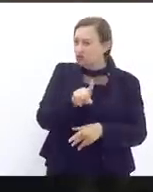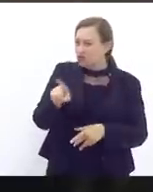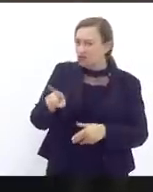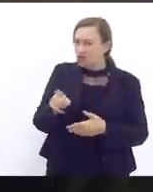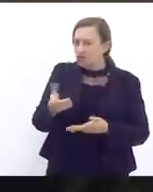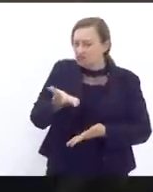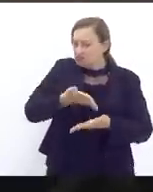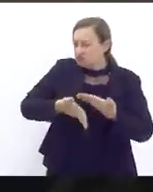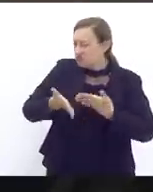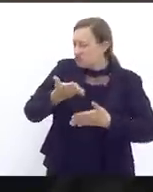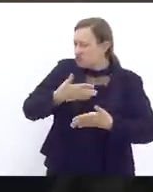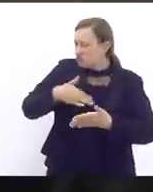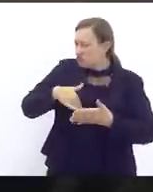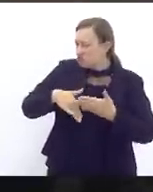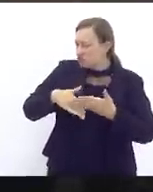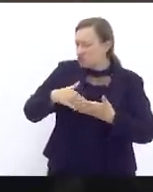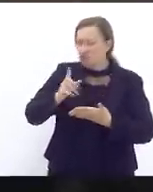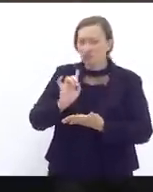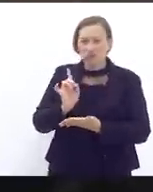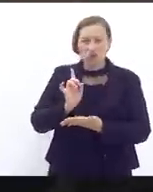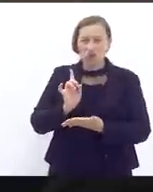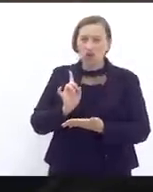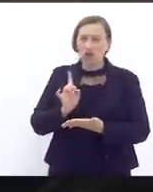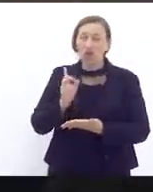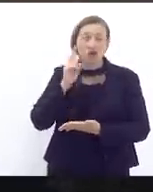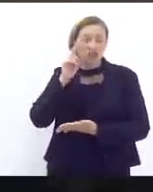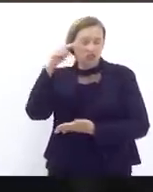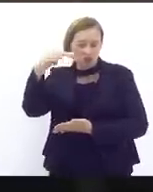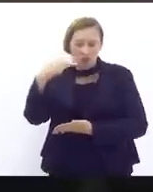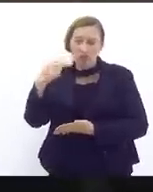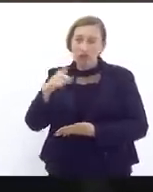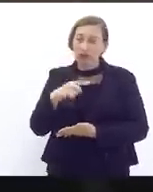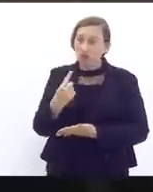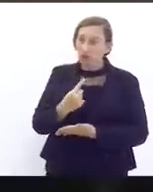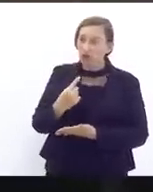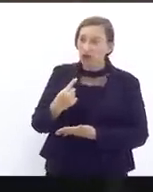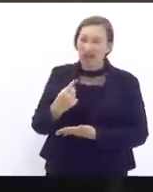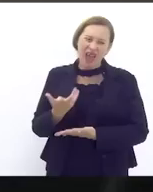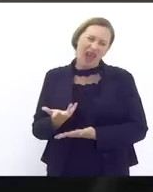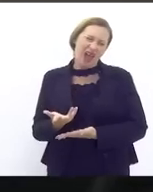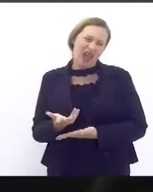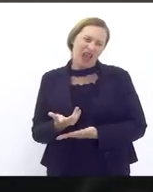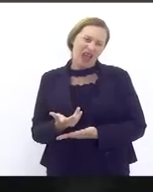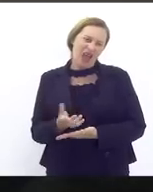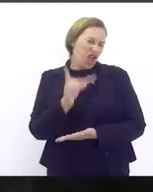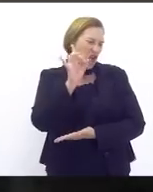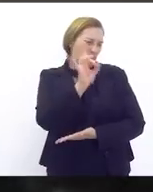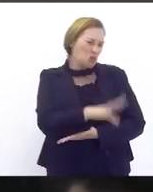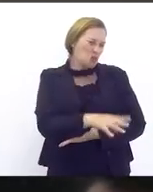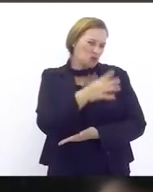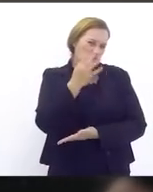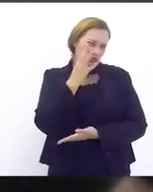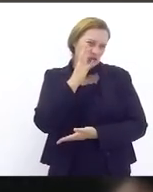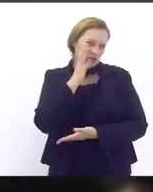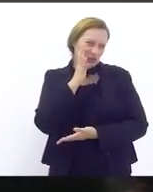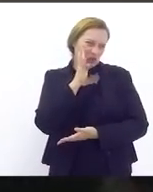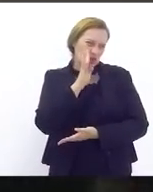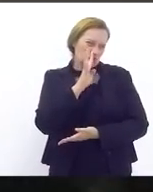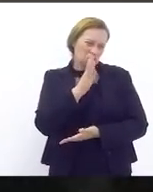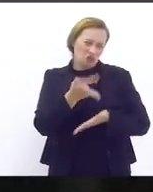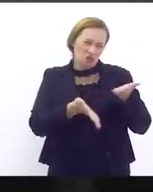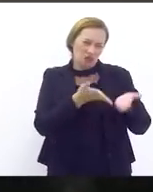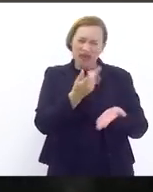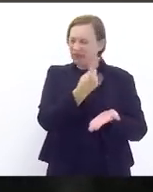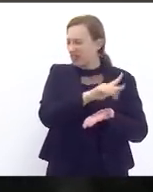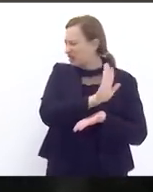de nós vocês olham para pensionista como se ela fosse a é o final da fila não vou dar atenção a ela vou cuidar do